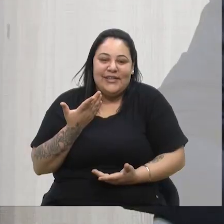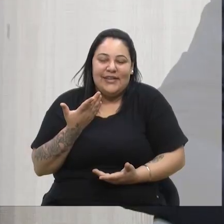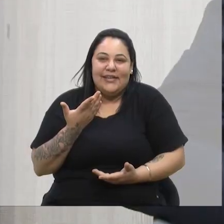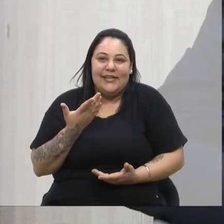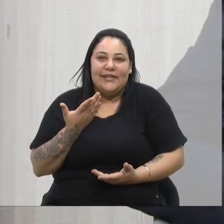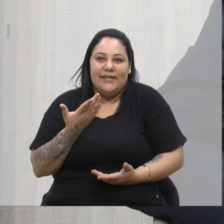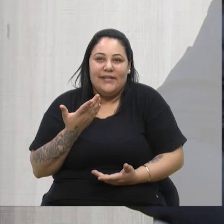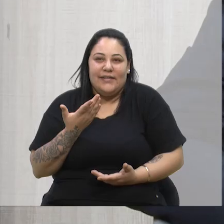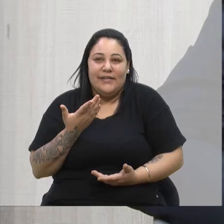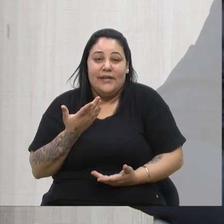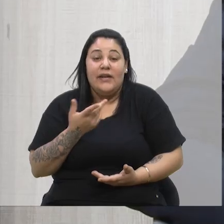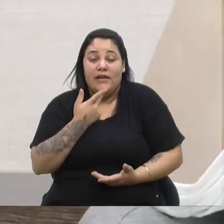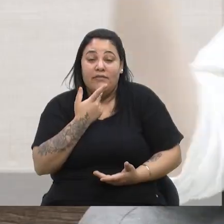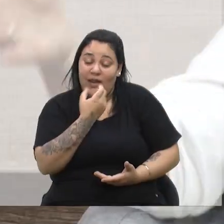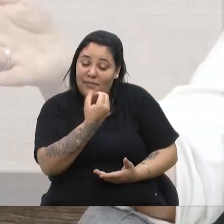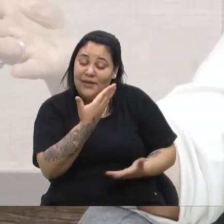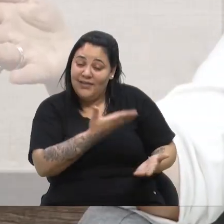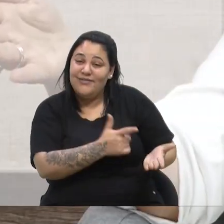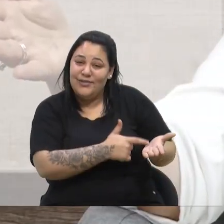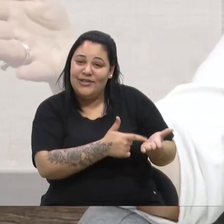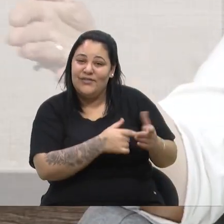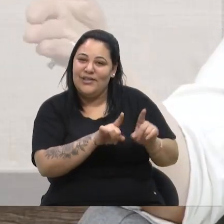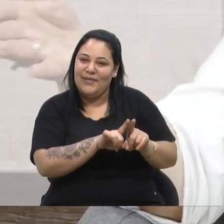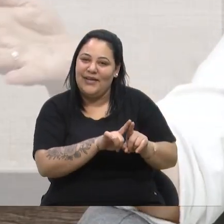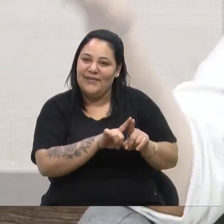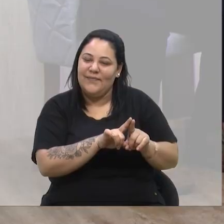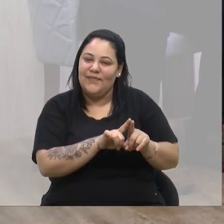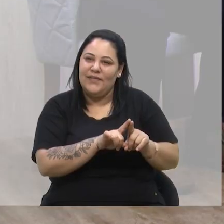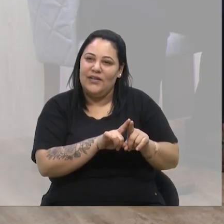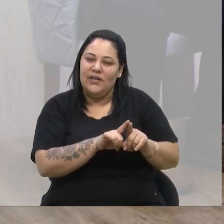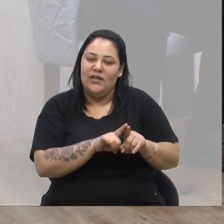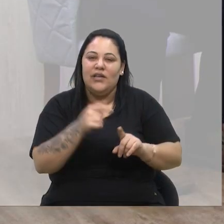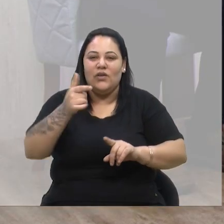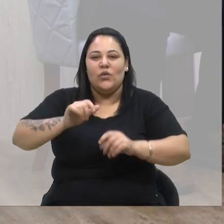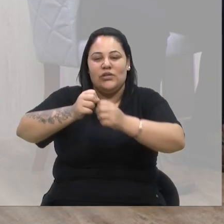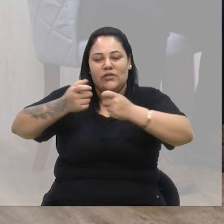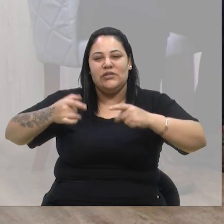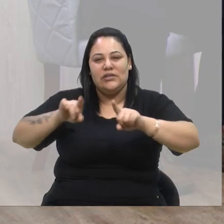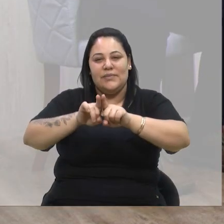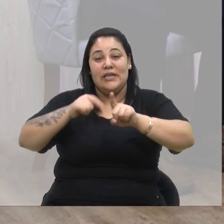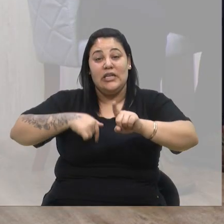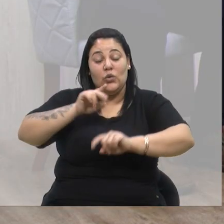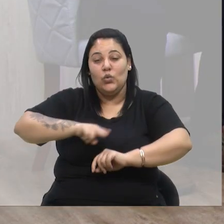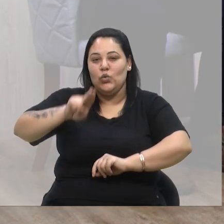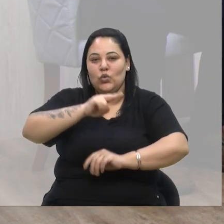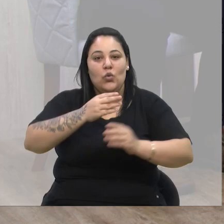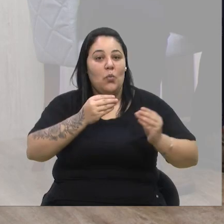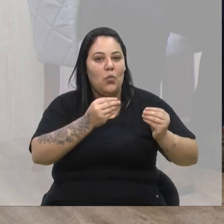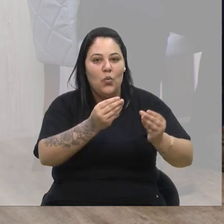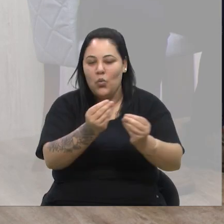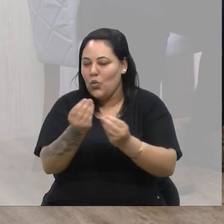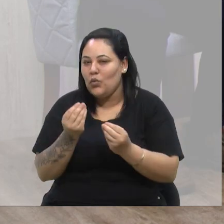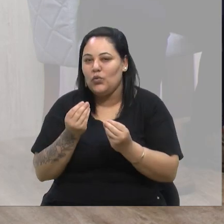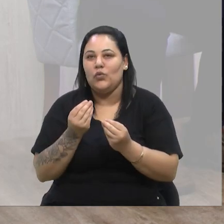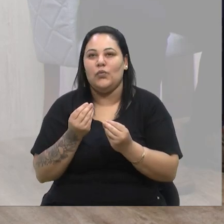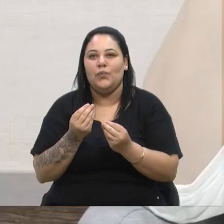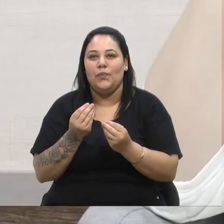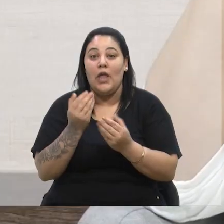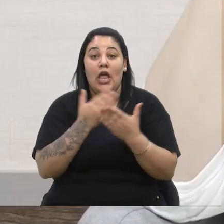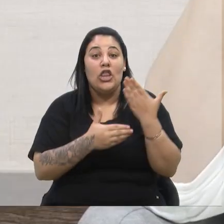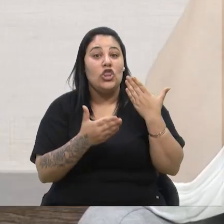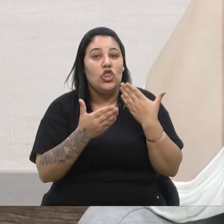amadurecimento. né? E que retrata bem ali, exato, né? Exato. Então, e uma outra coisa que eu uso muito,